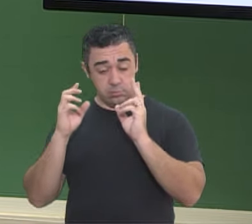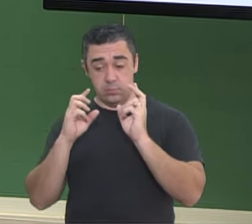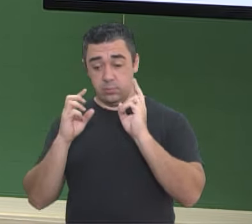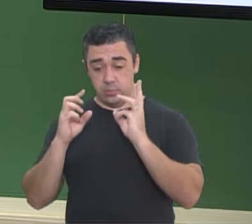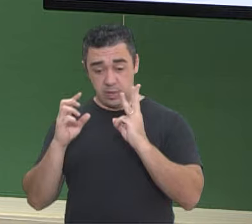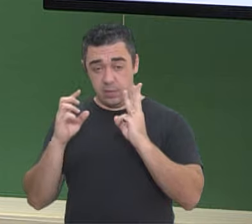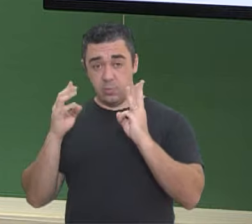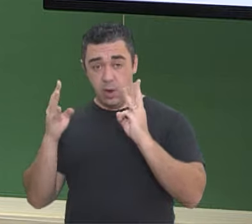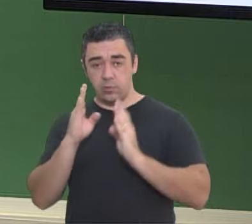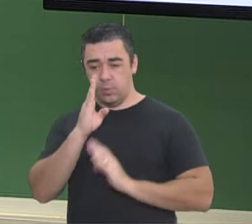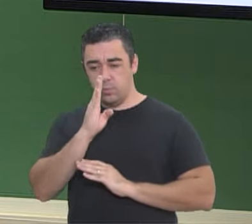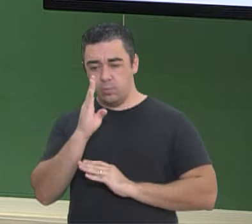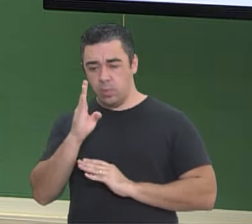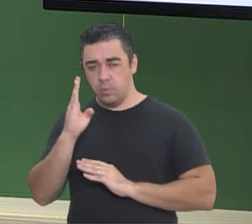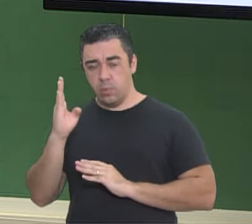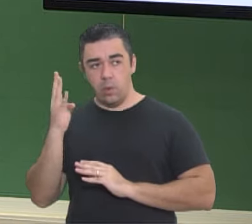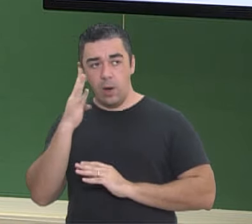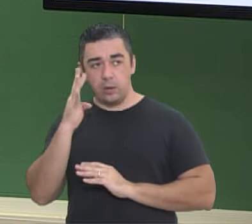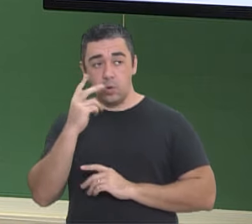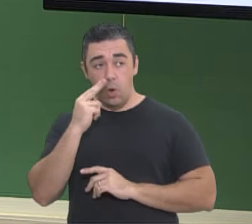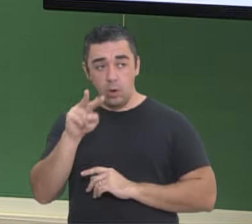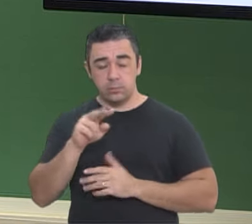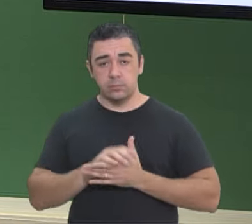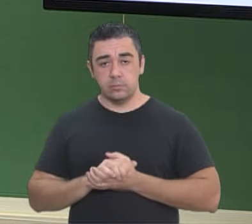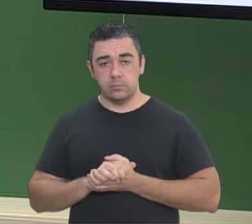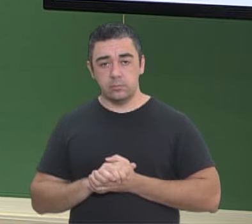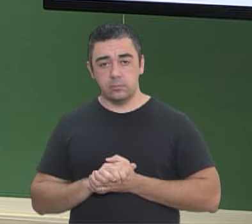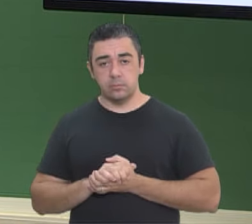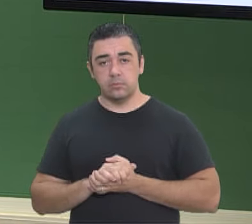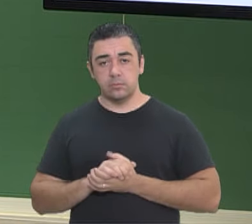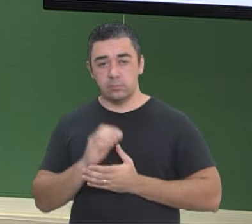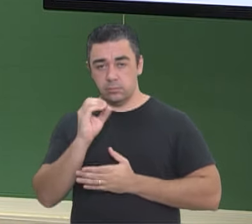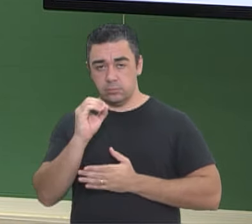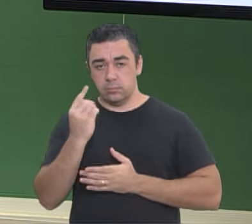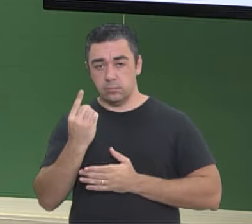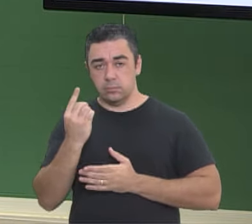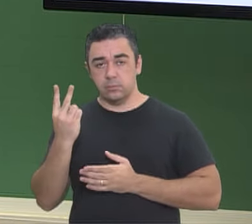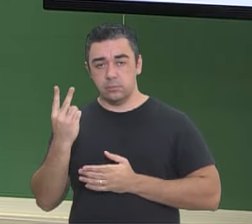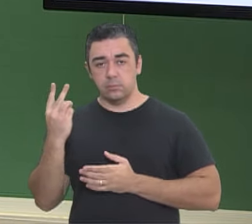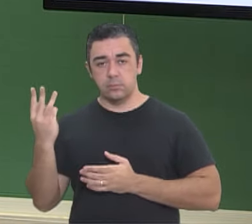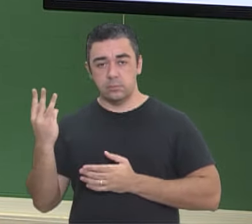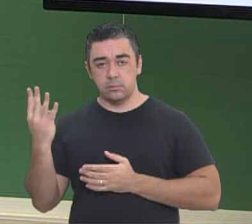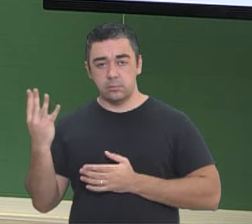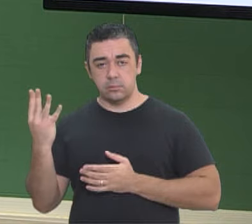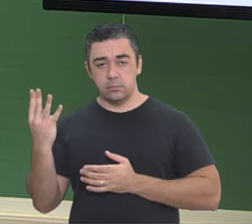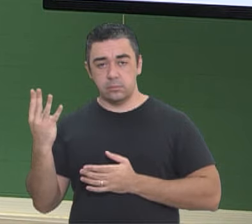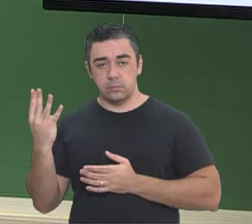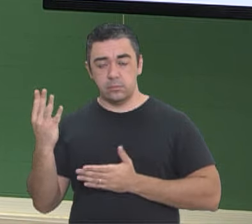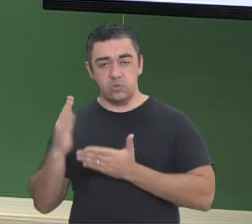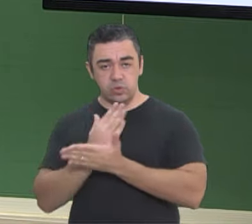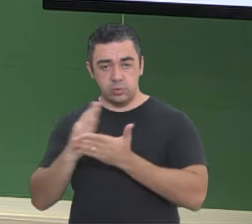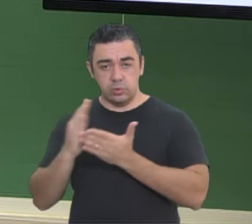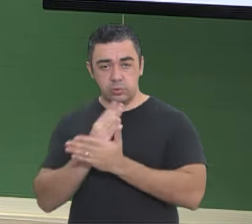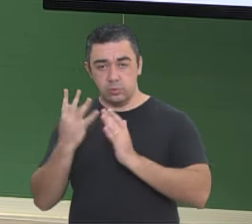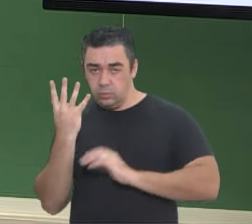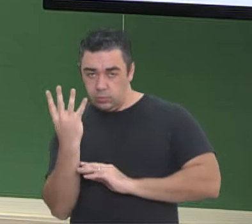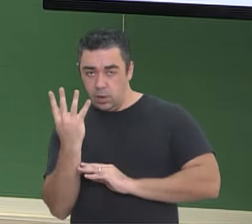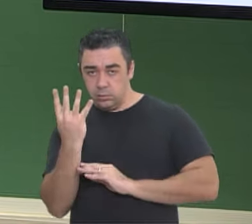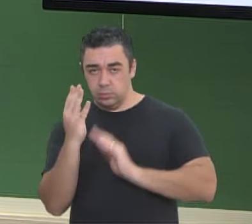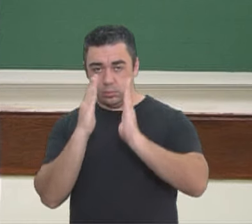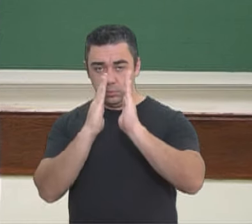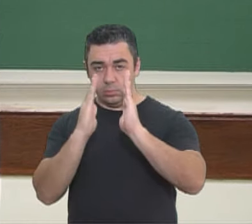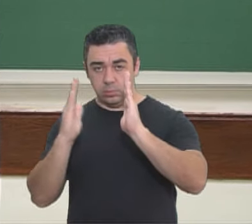partes. Então, aqui está metade, um aqui e um aqui. 0, 1, 2, 3, 4. Dividir em 4